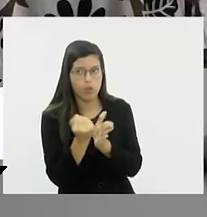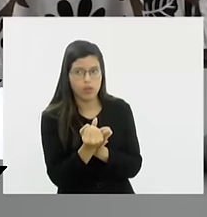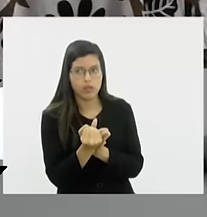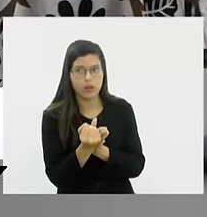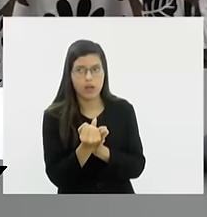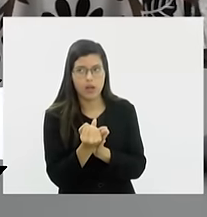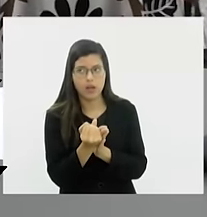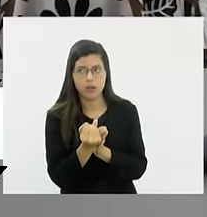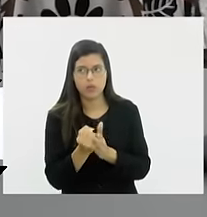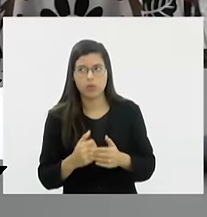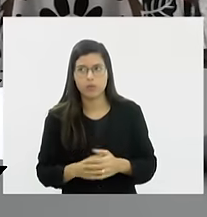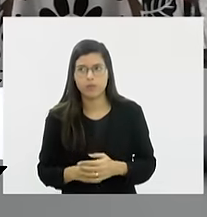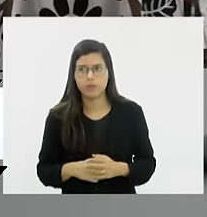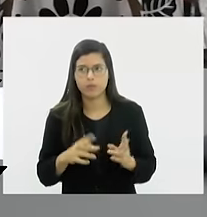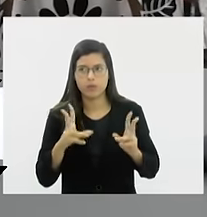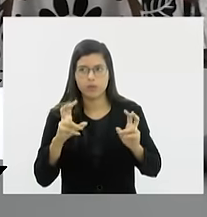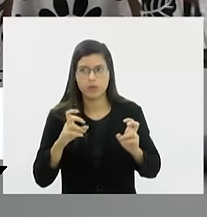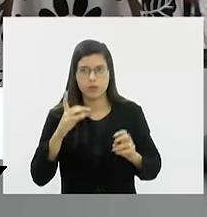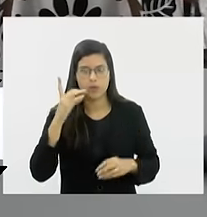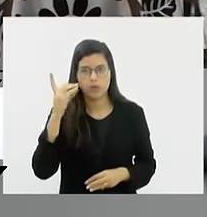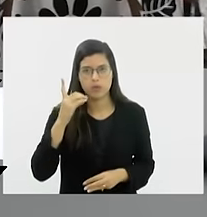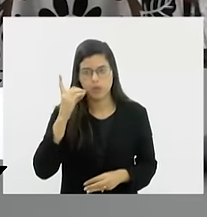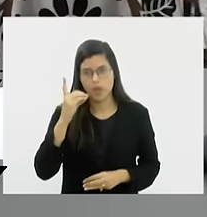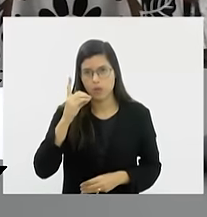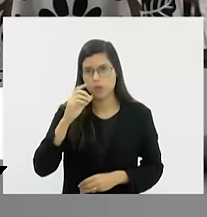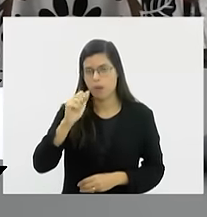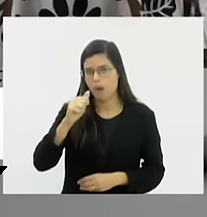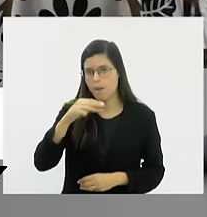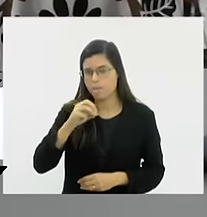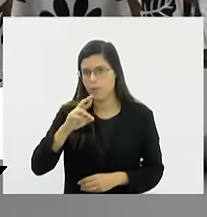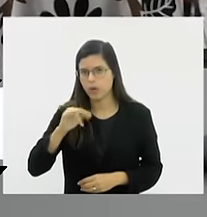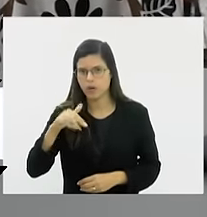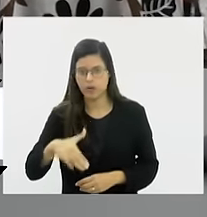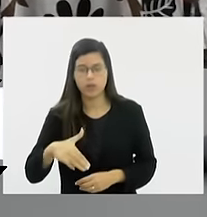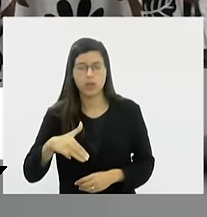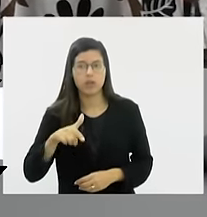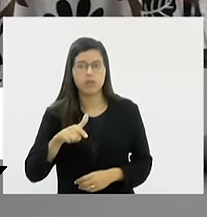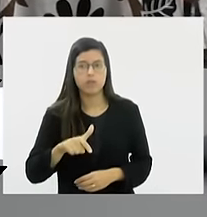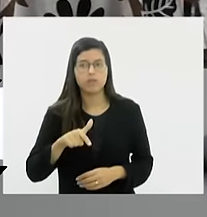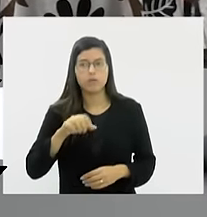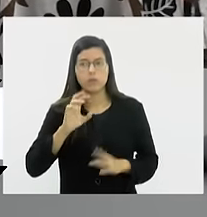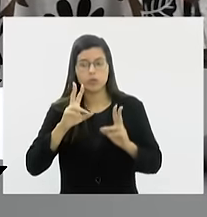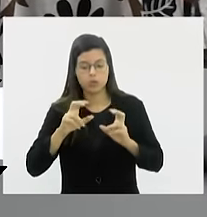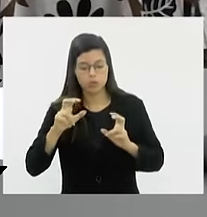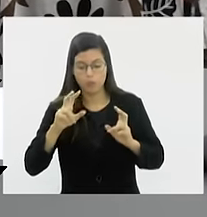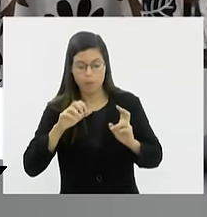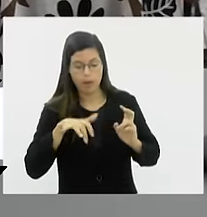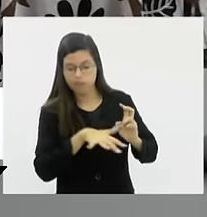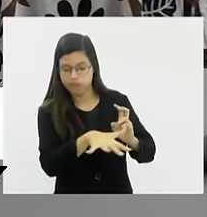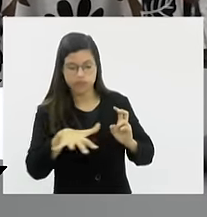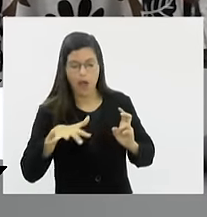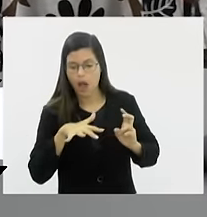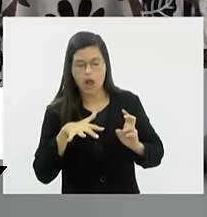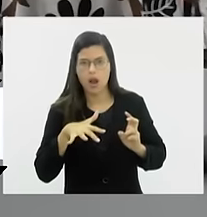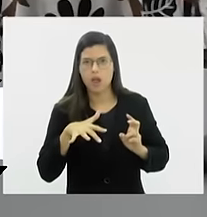pegando ali o gancho do deputado Rodrigo Amorim sobre a área descoberta, nós estamos tentando fazer essa